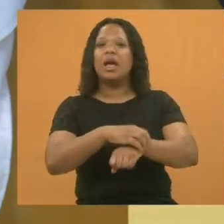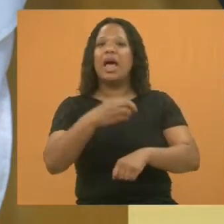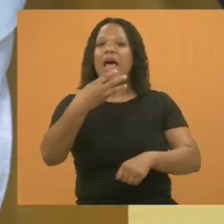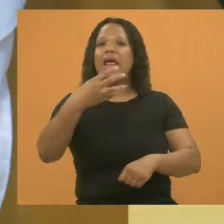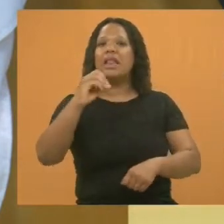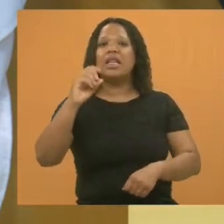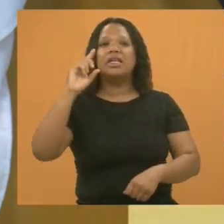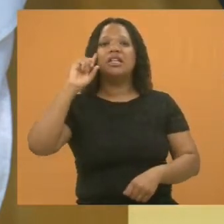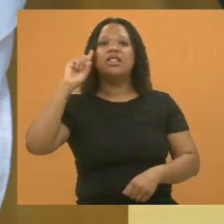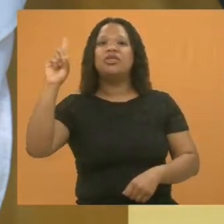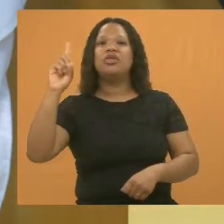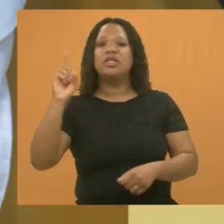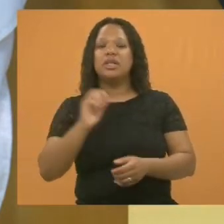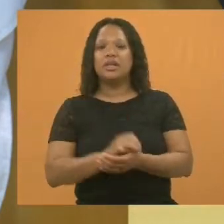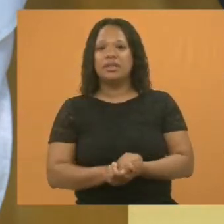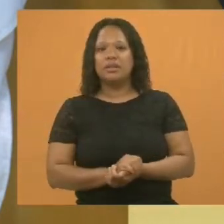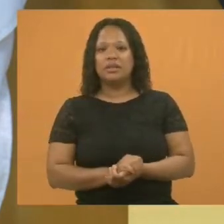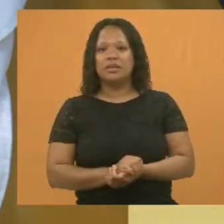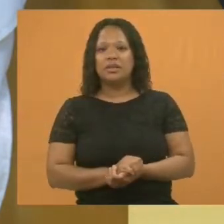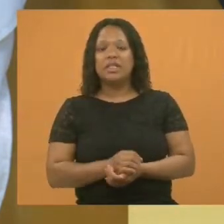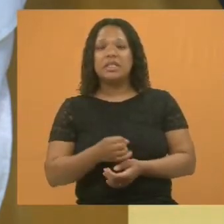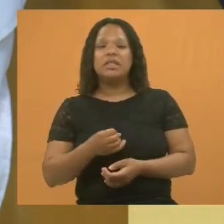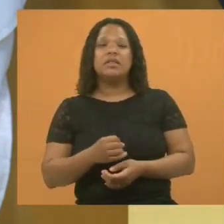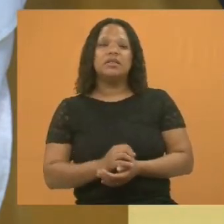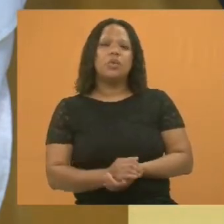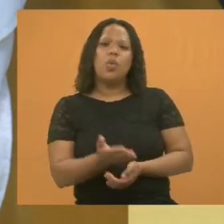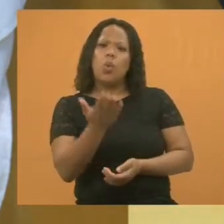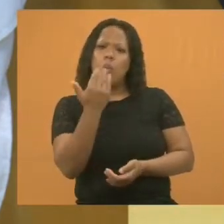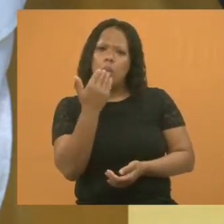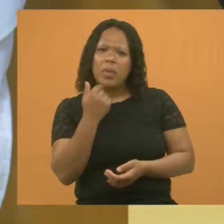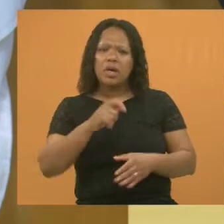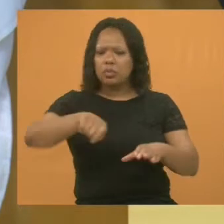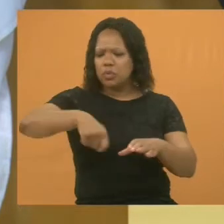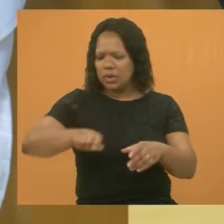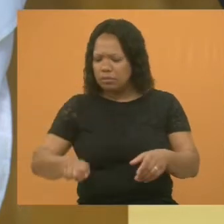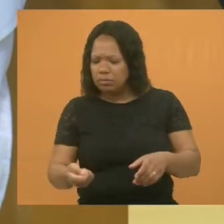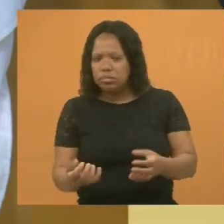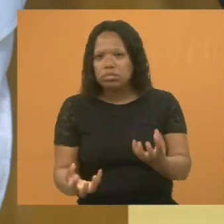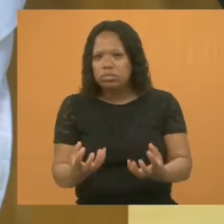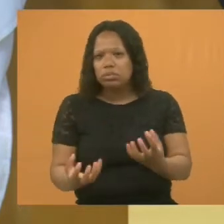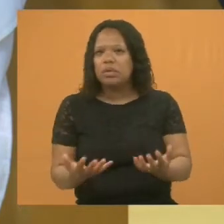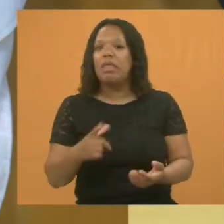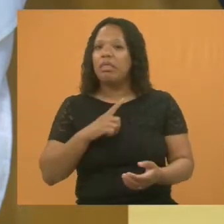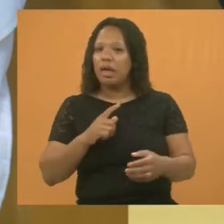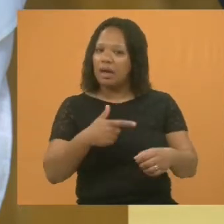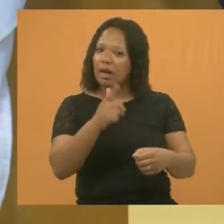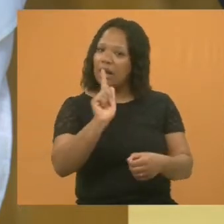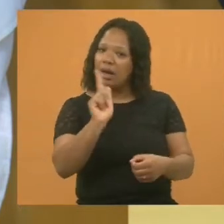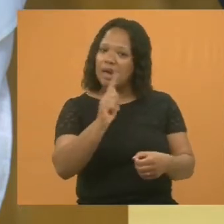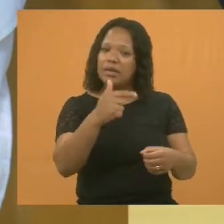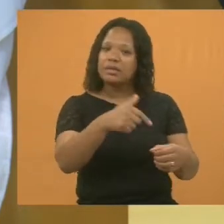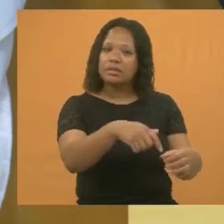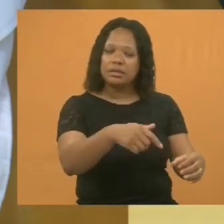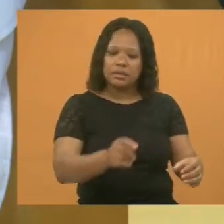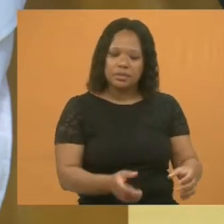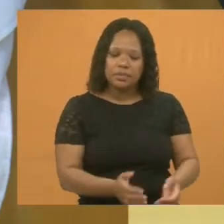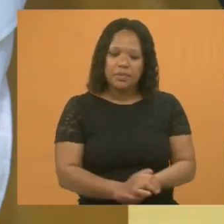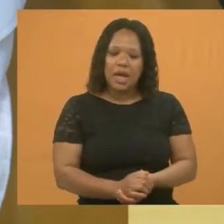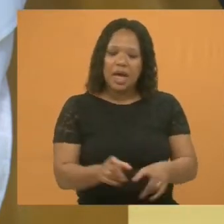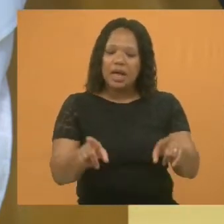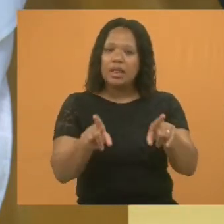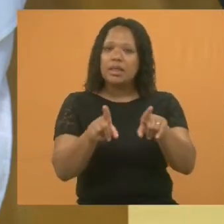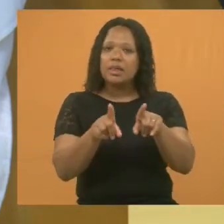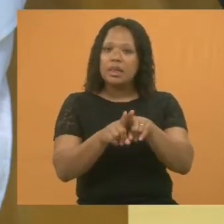30 dias de possibilidade de produzir alimento nas nossas casas? A mesma coisa pode se aplicar também quanto